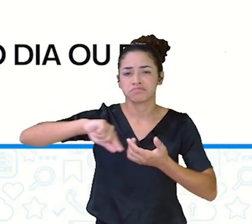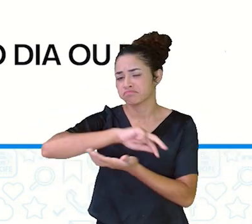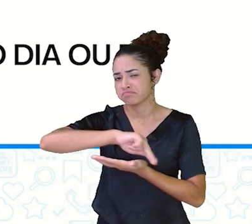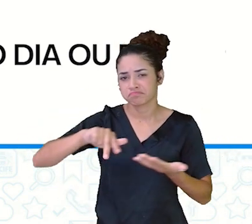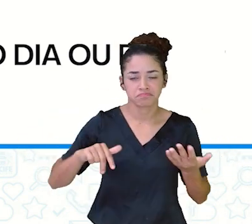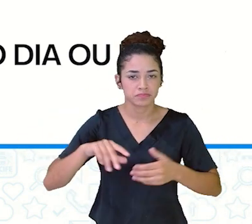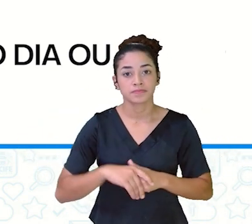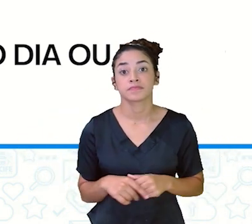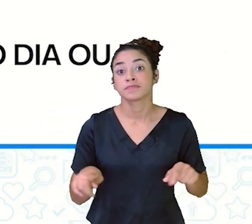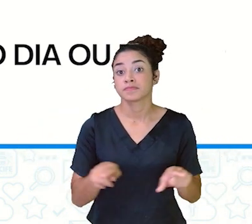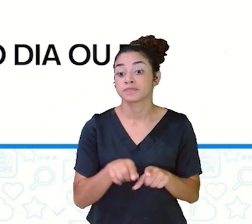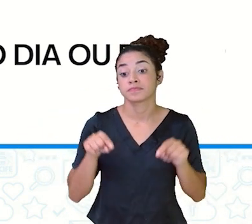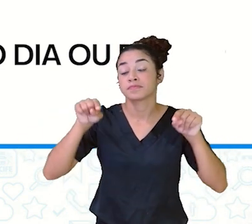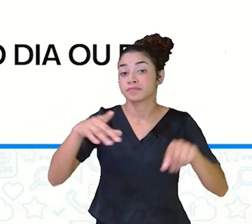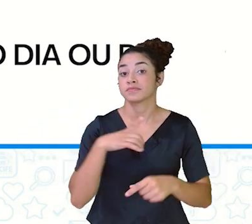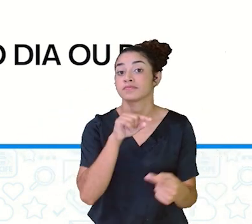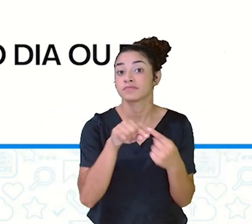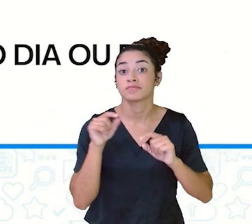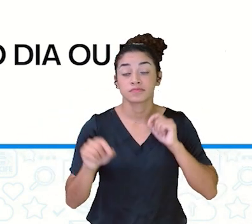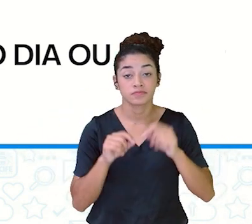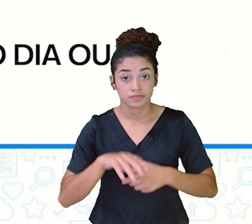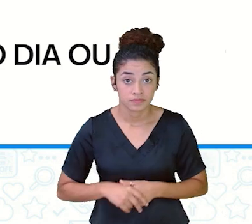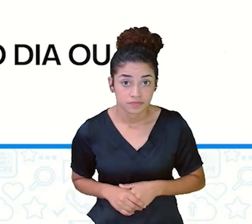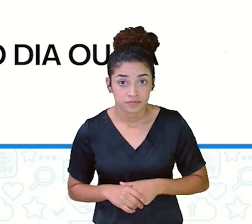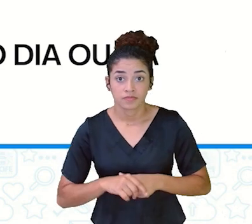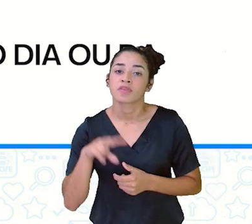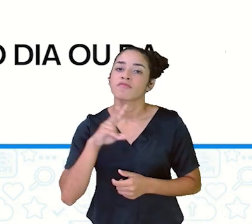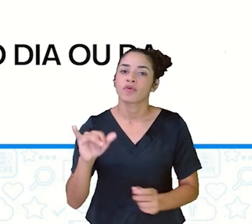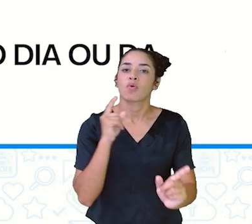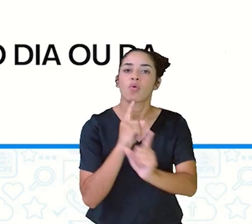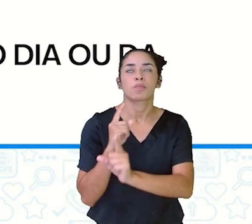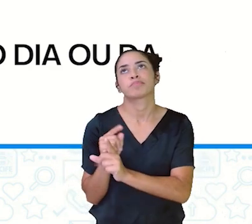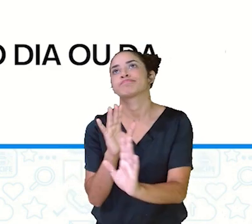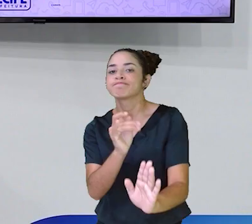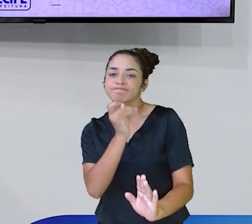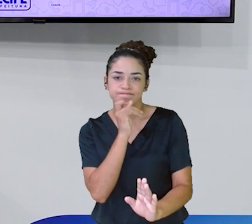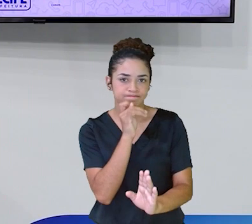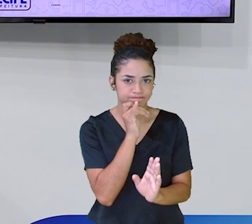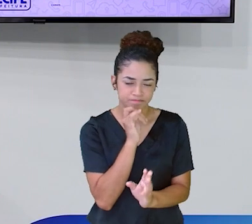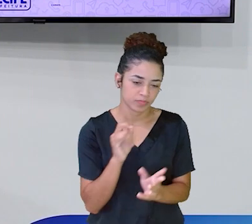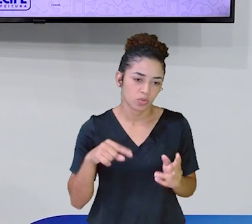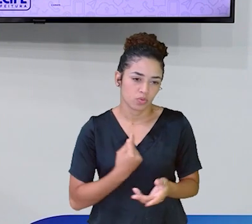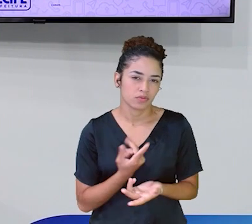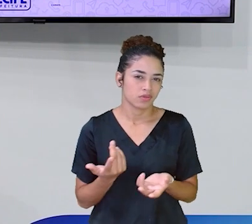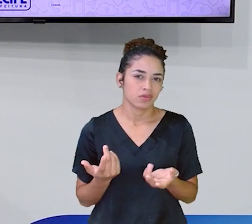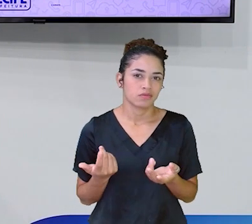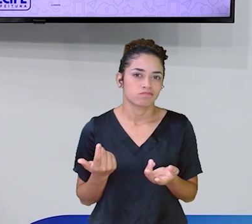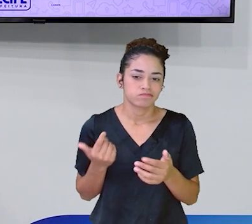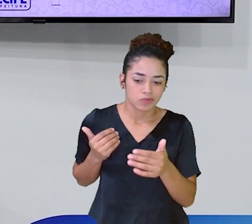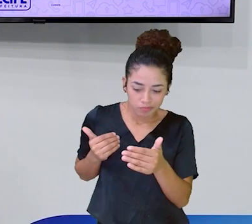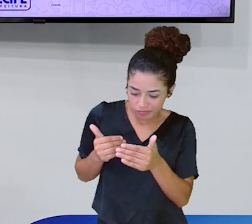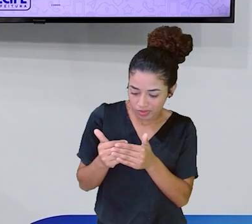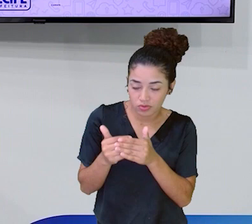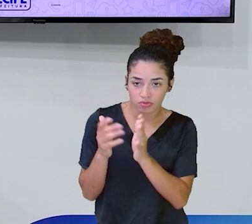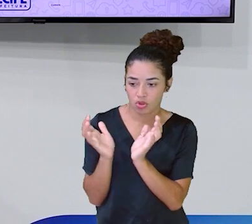coisas. E isso tem a ver, sim. Vocês vão encontrar agora, por exemplo, estamos aí há alguns dias de